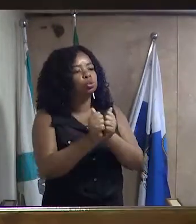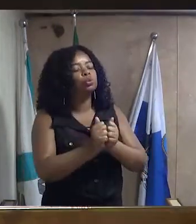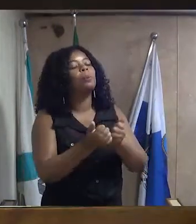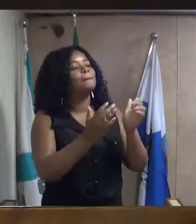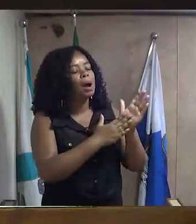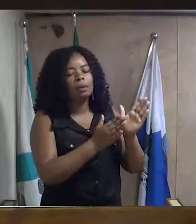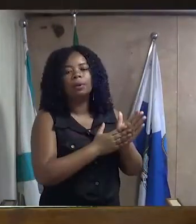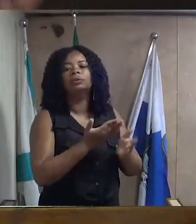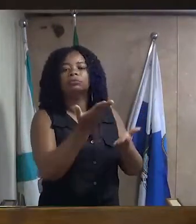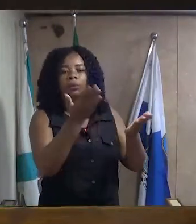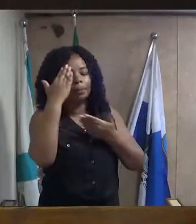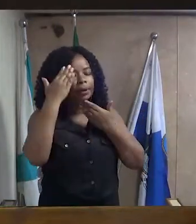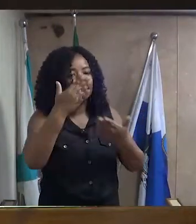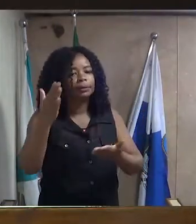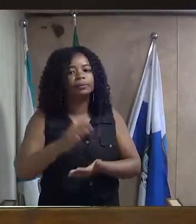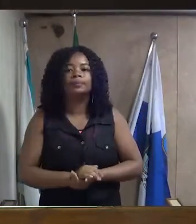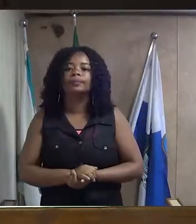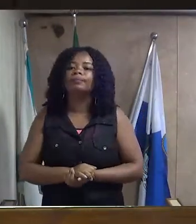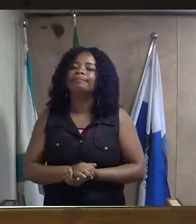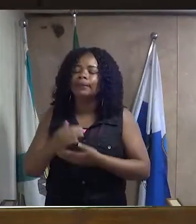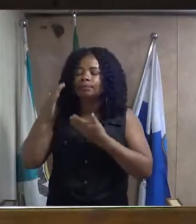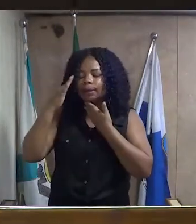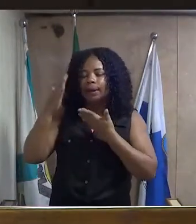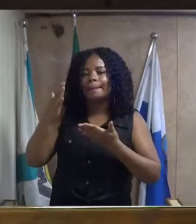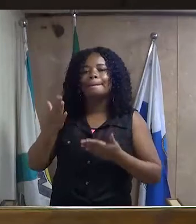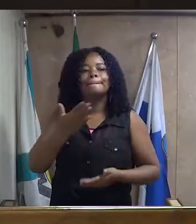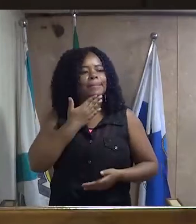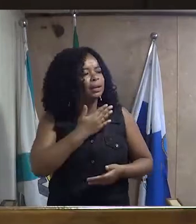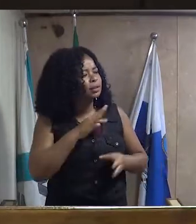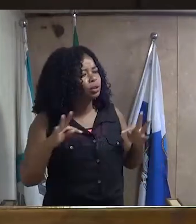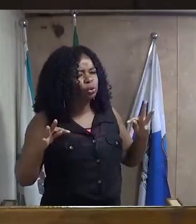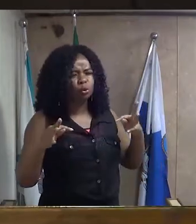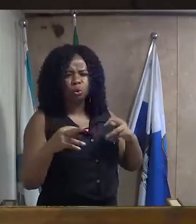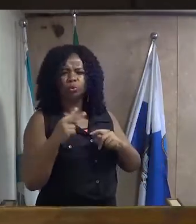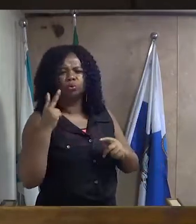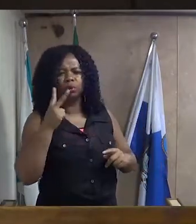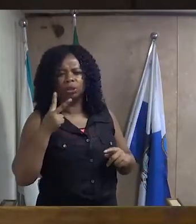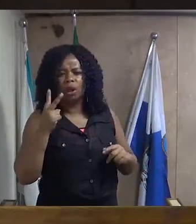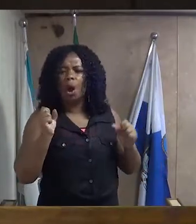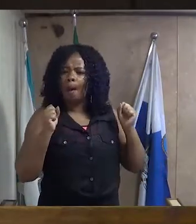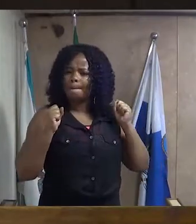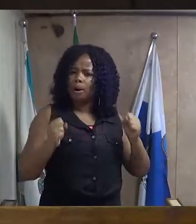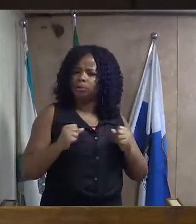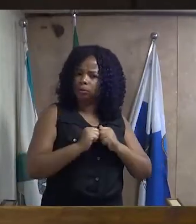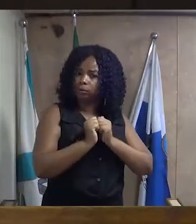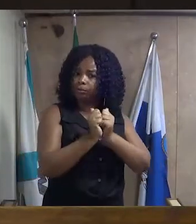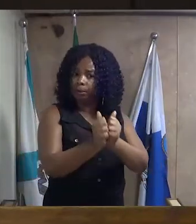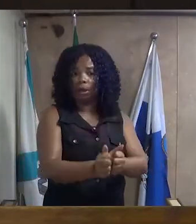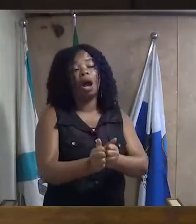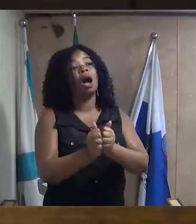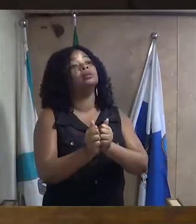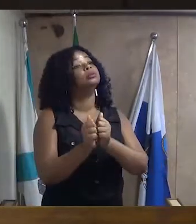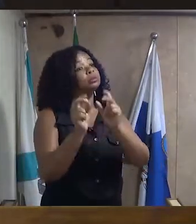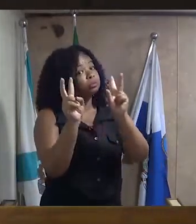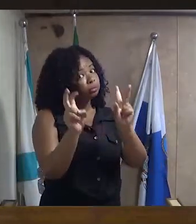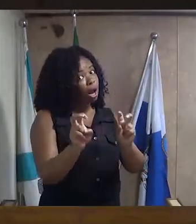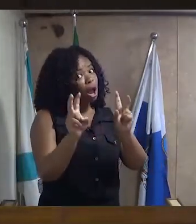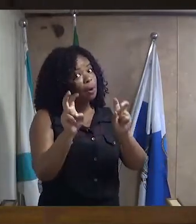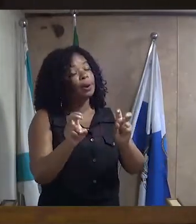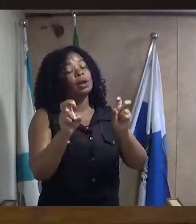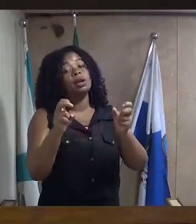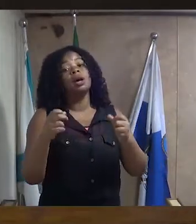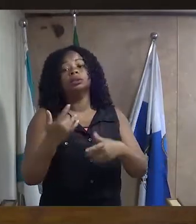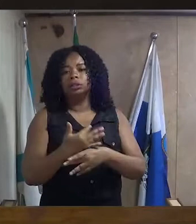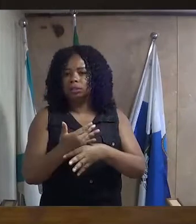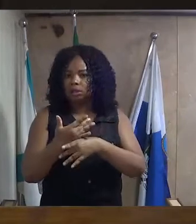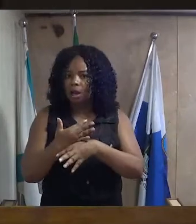Temos que ter atitude. Isso aí, você dá parabéns, vereador. Estamos juntos aí. Muito obrigado. Muito obrigado. Também peço que a todos os meus pares nos acompanhem nessa causa nobre para a nossa cidade, porque